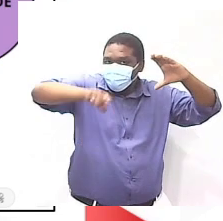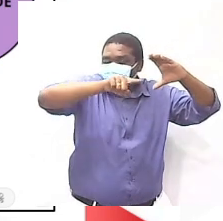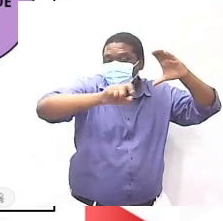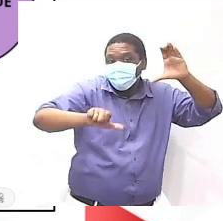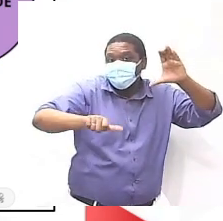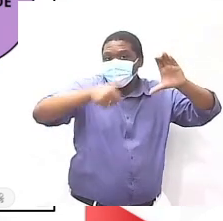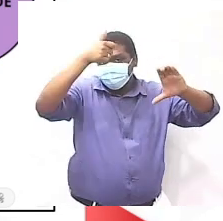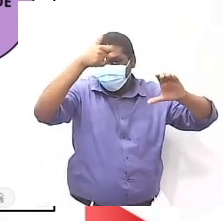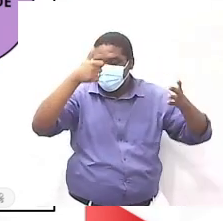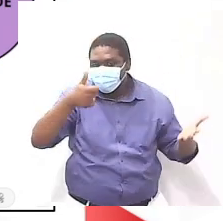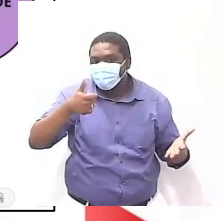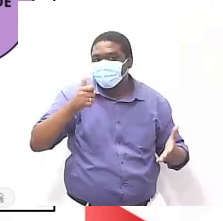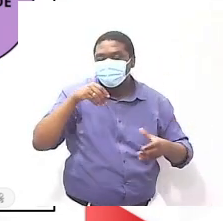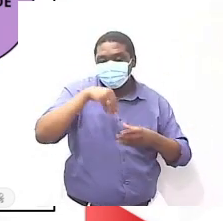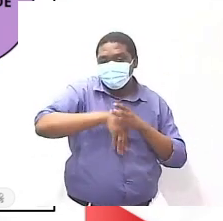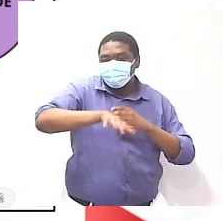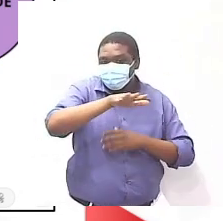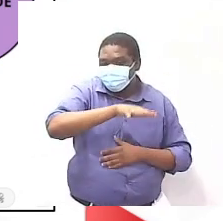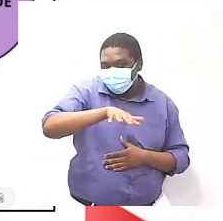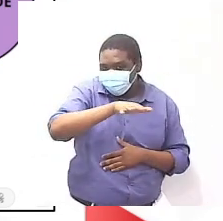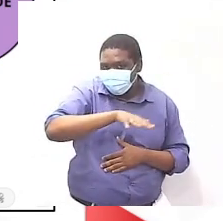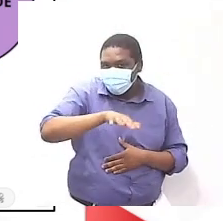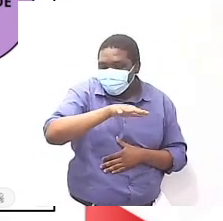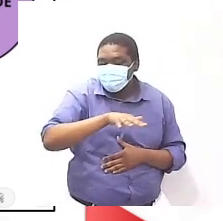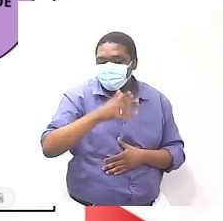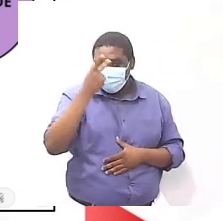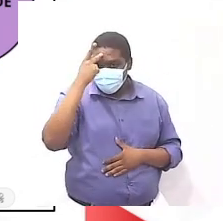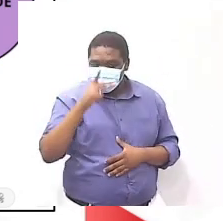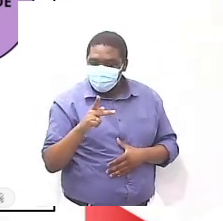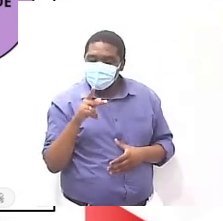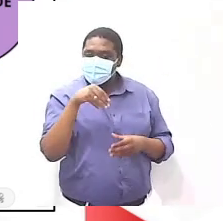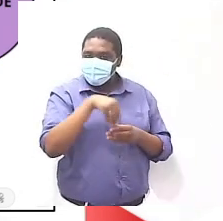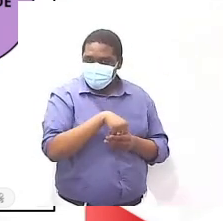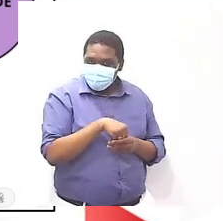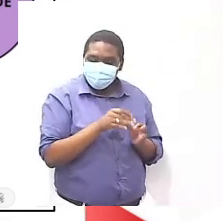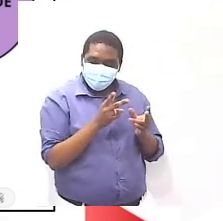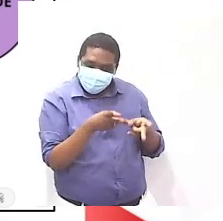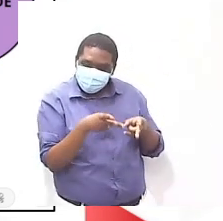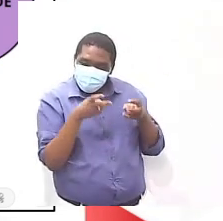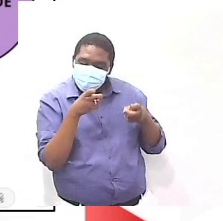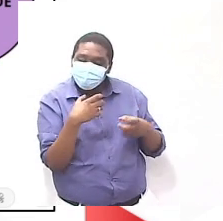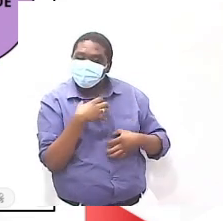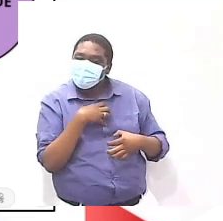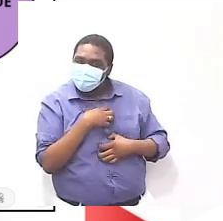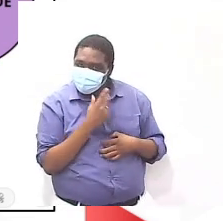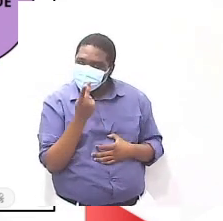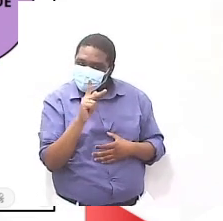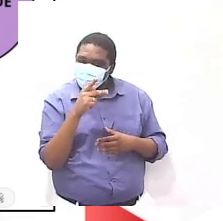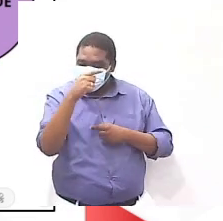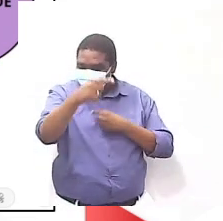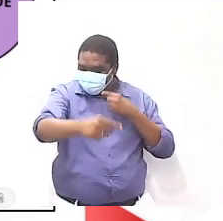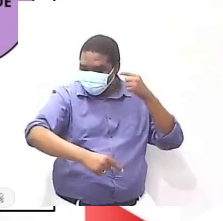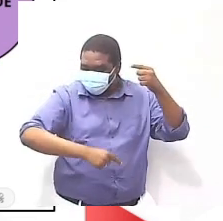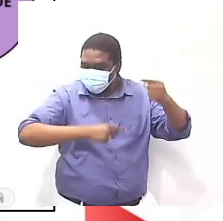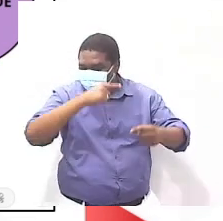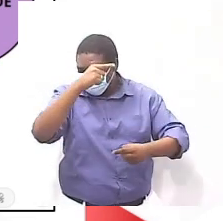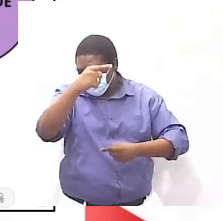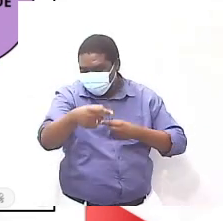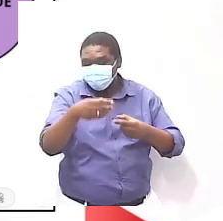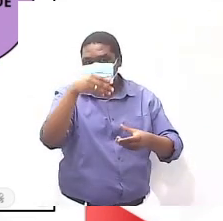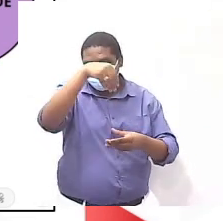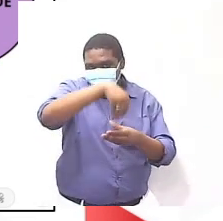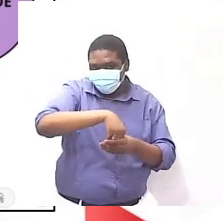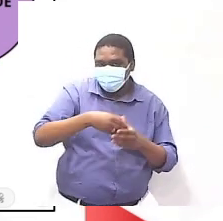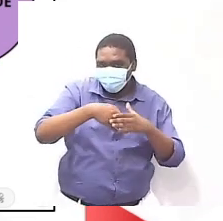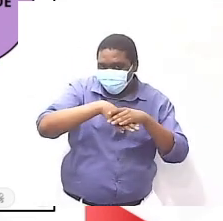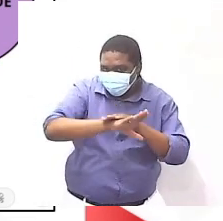noção de geometria para grandezas e medidas, ou seja, grandezas, né, geométricas aí aplicadas,